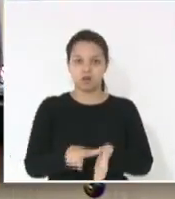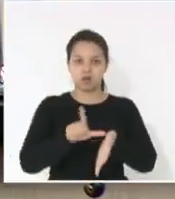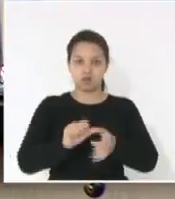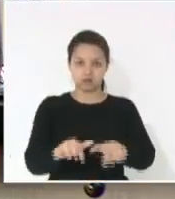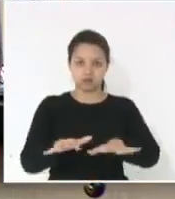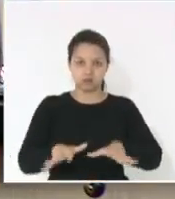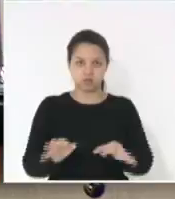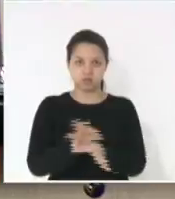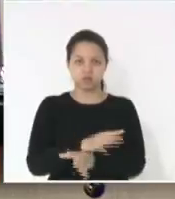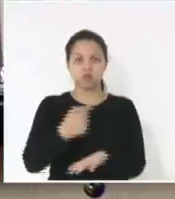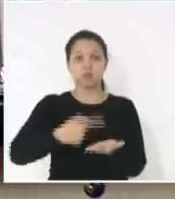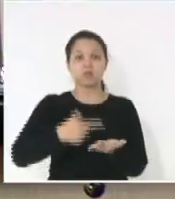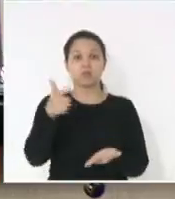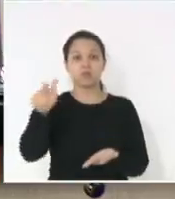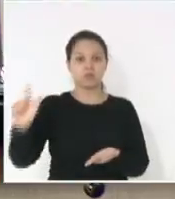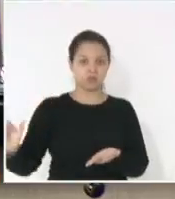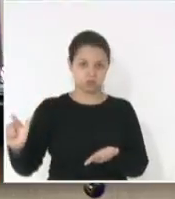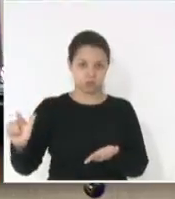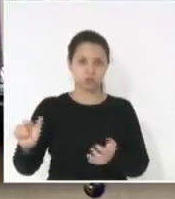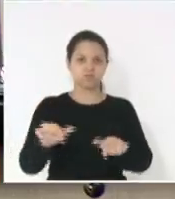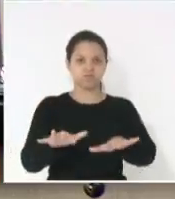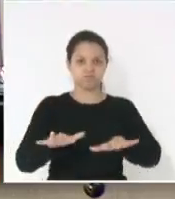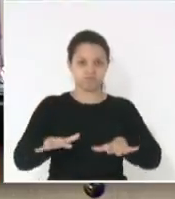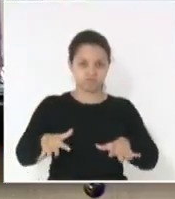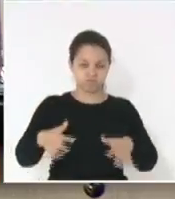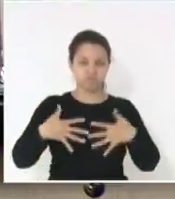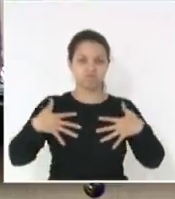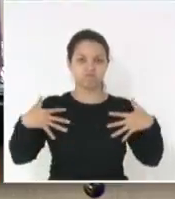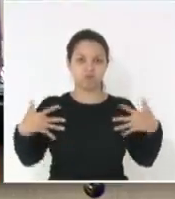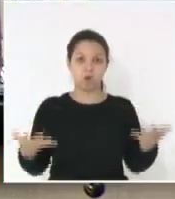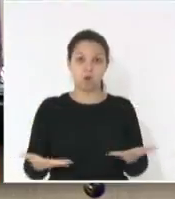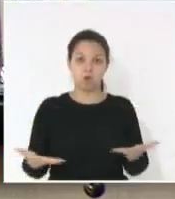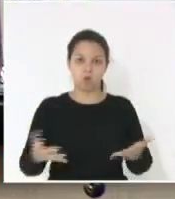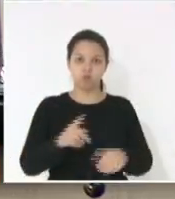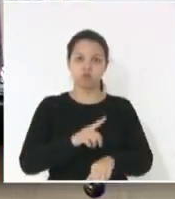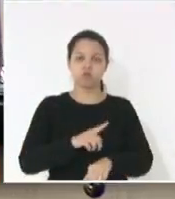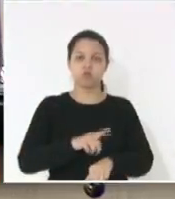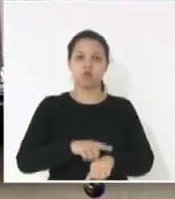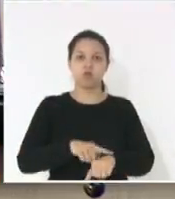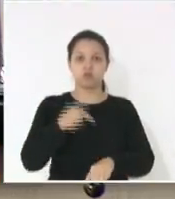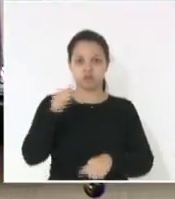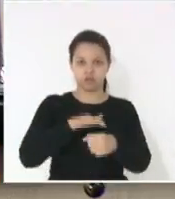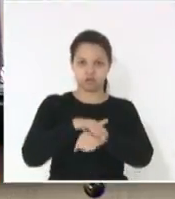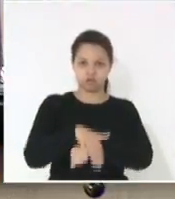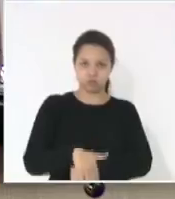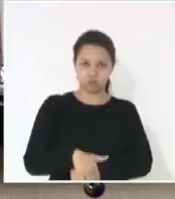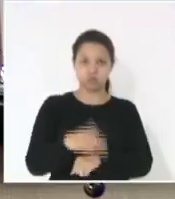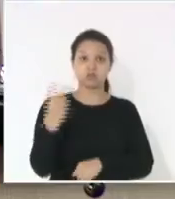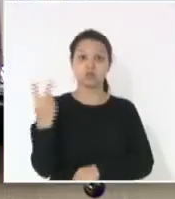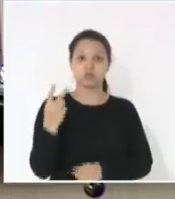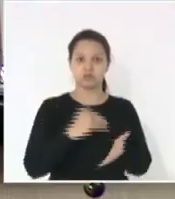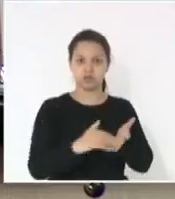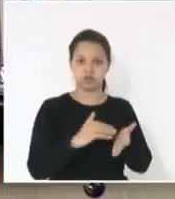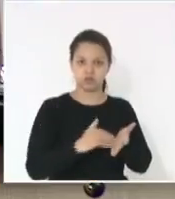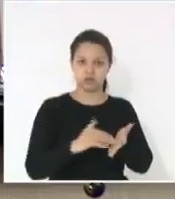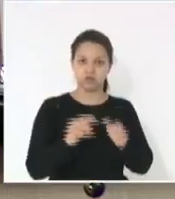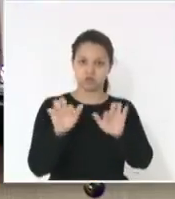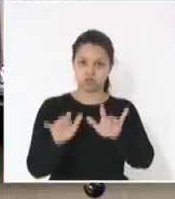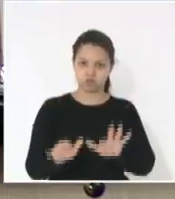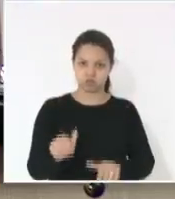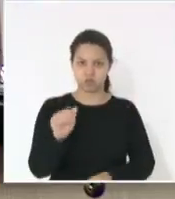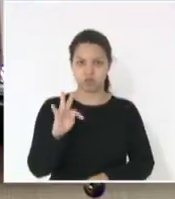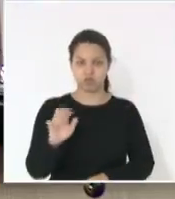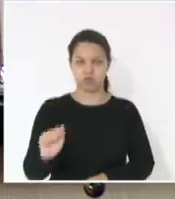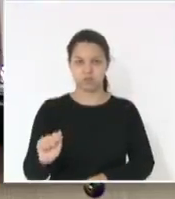presente sessão, convocou outra solene para hoje, às 19 horas, para constar o segundo secretário fez, mandou digitar a presente